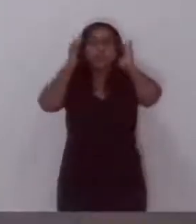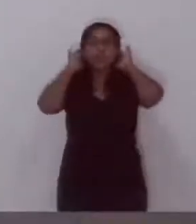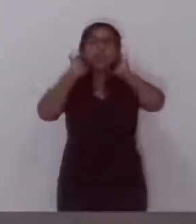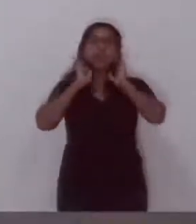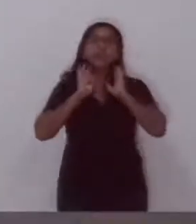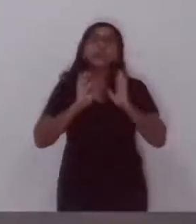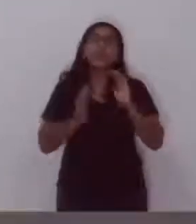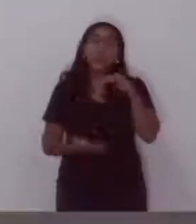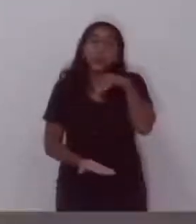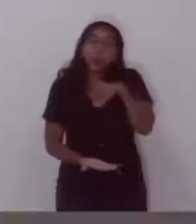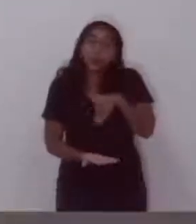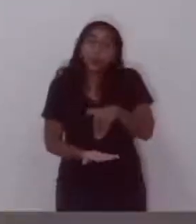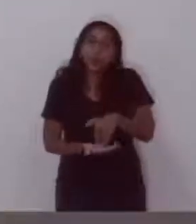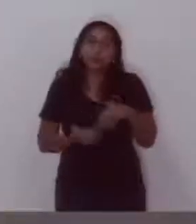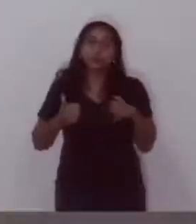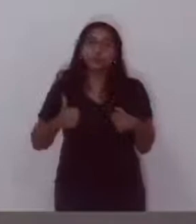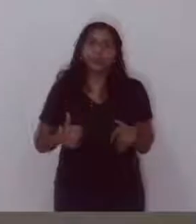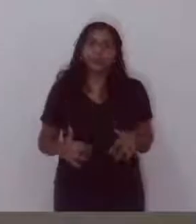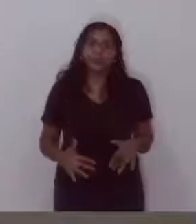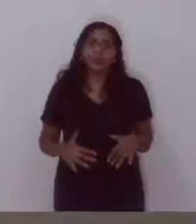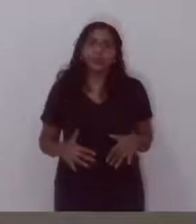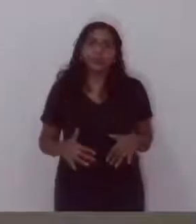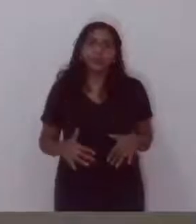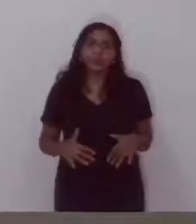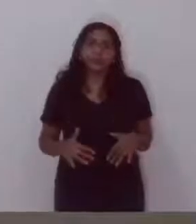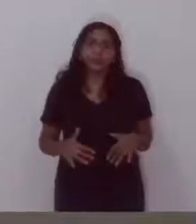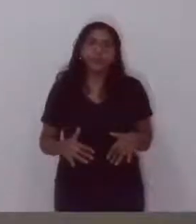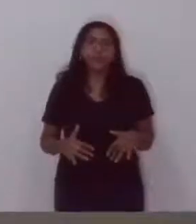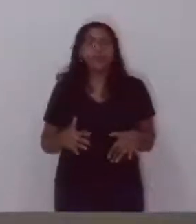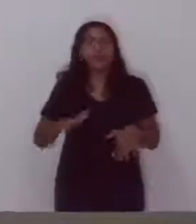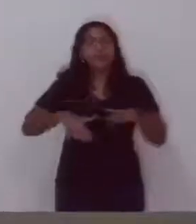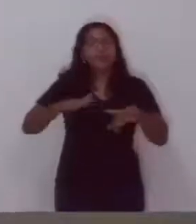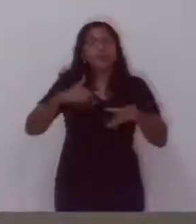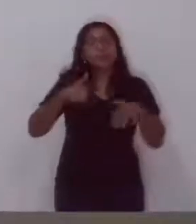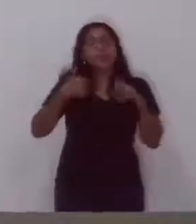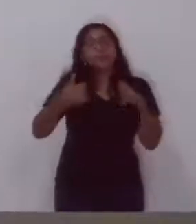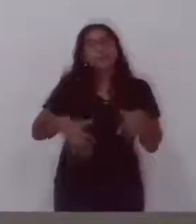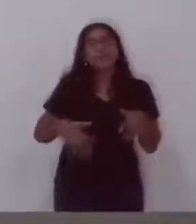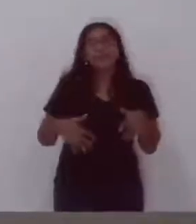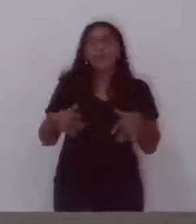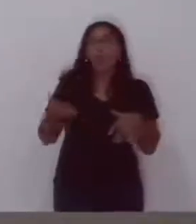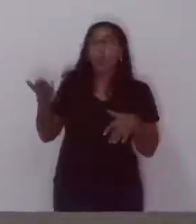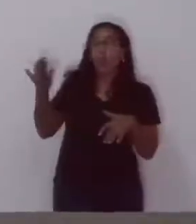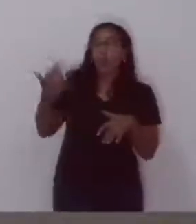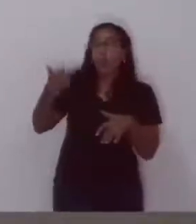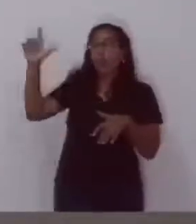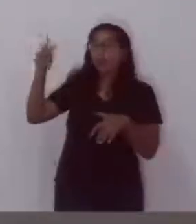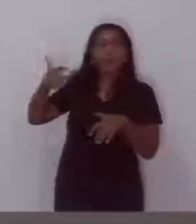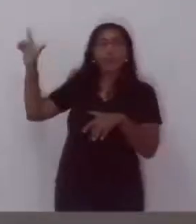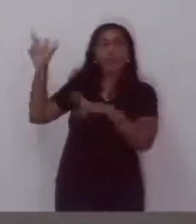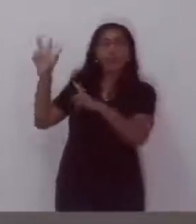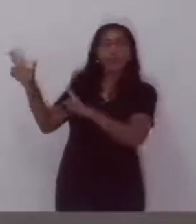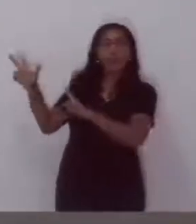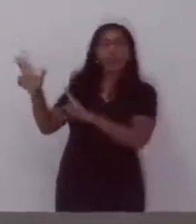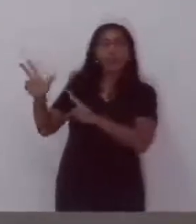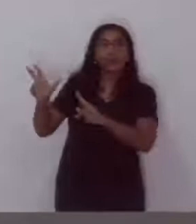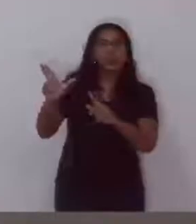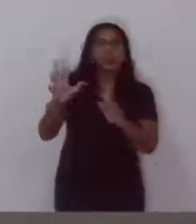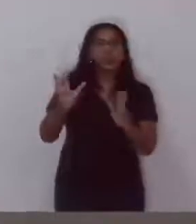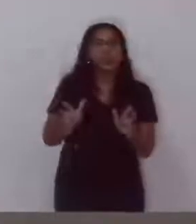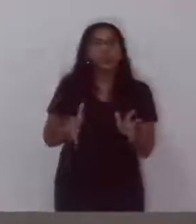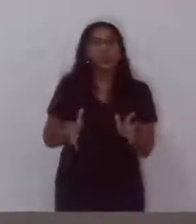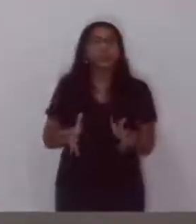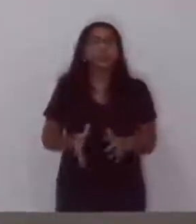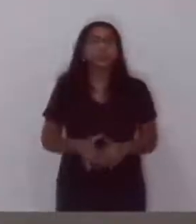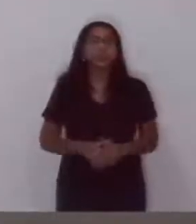Falar por último, tem algumas questões que são redundantes, né? Você vai falar de alguns temas, mas procurarei não falar de outros temas